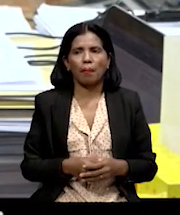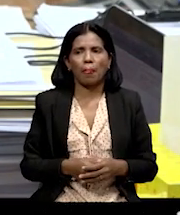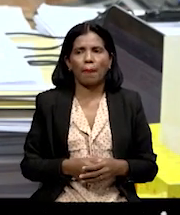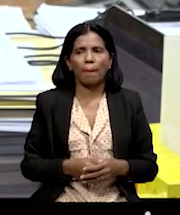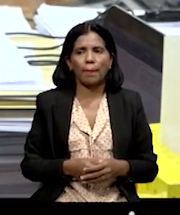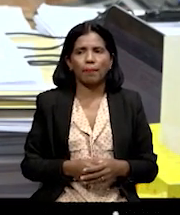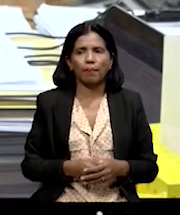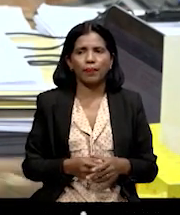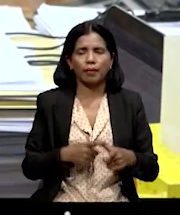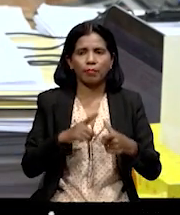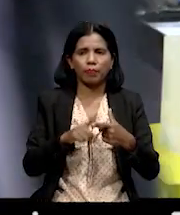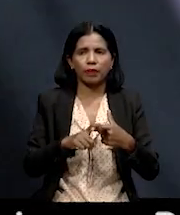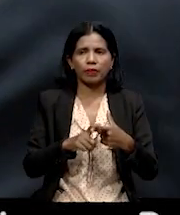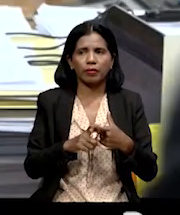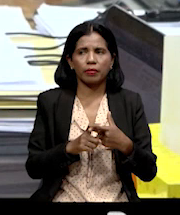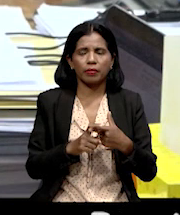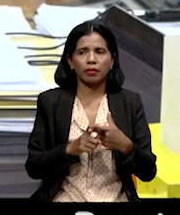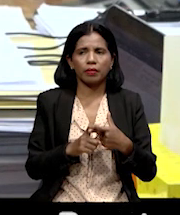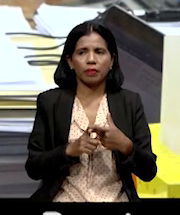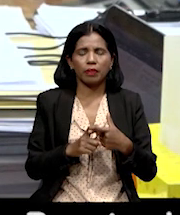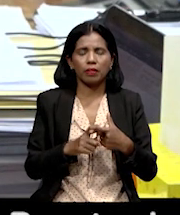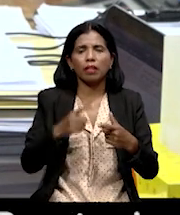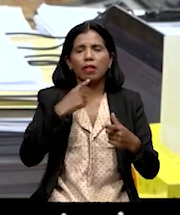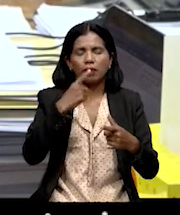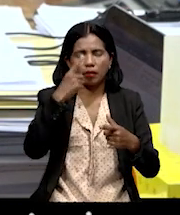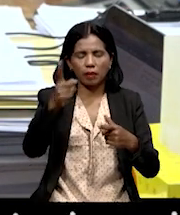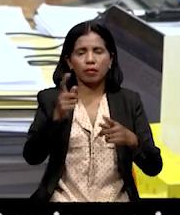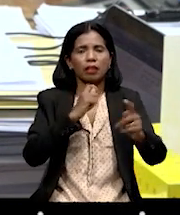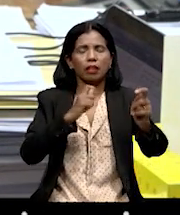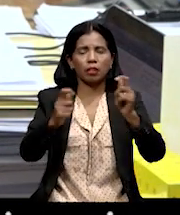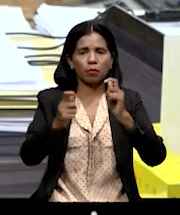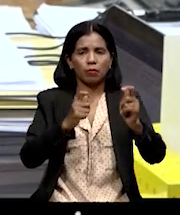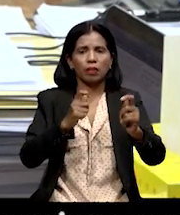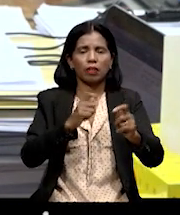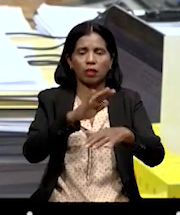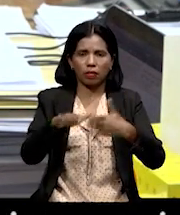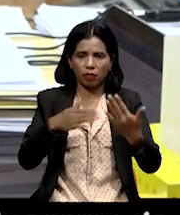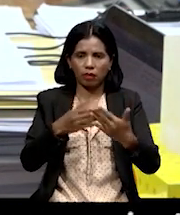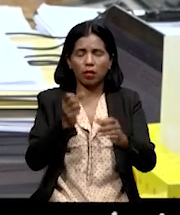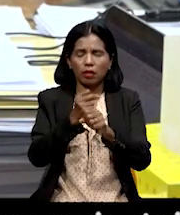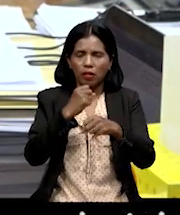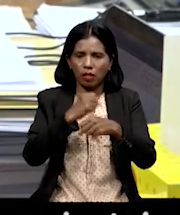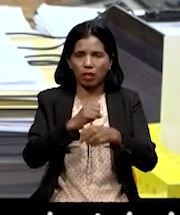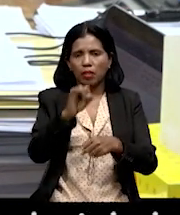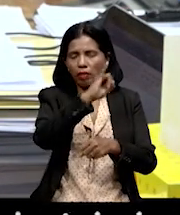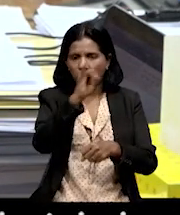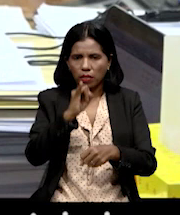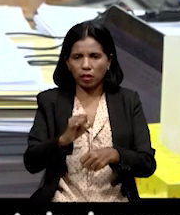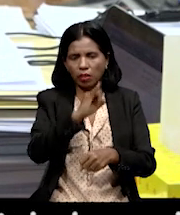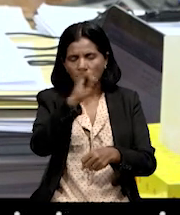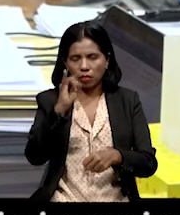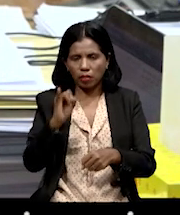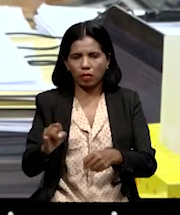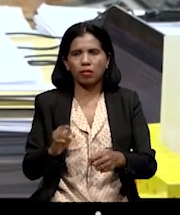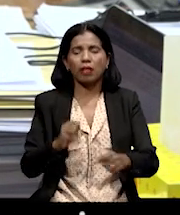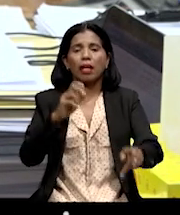mos, ato recomenda a Bahia Transporte Terrestre, ato halo, investigação mos, ba broker